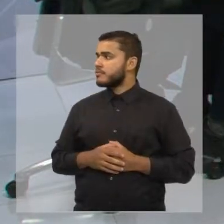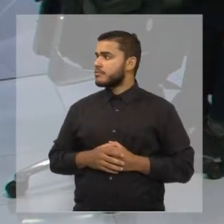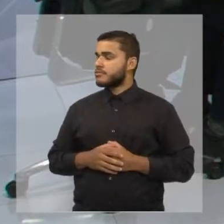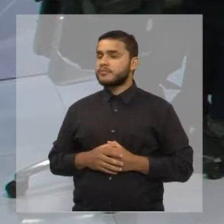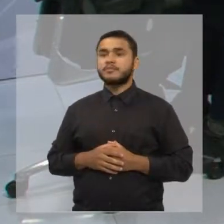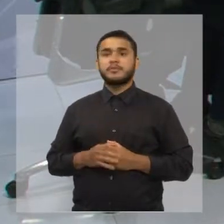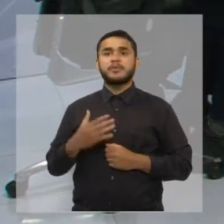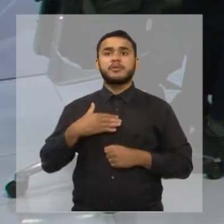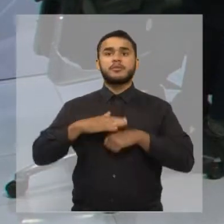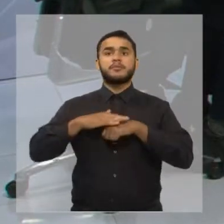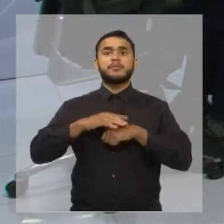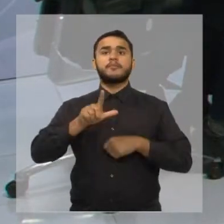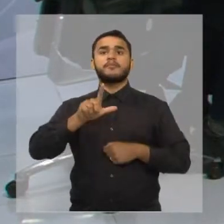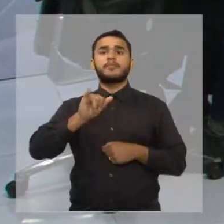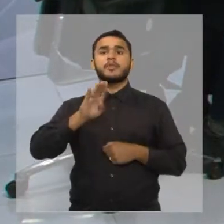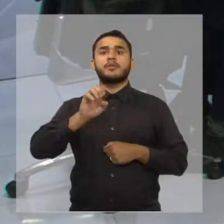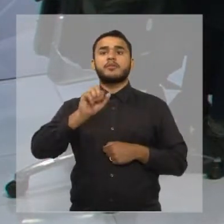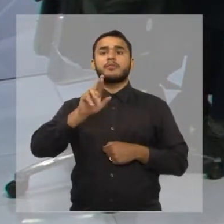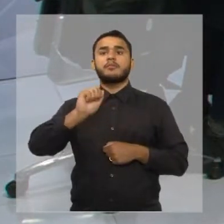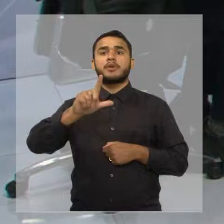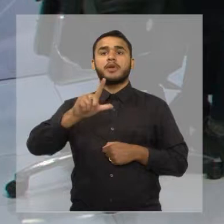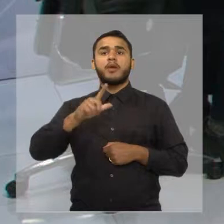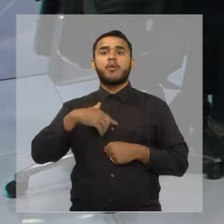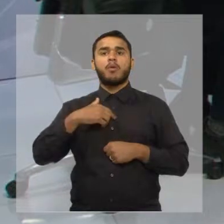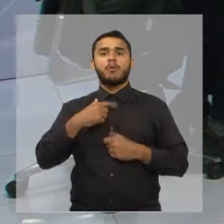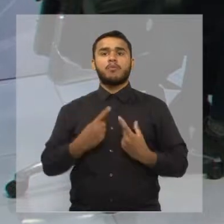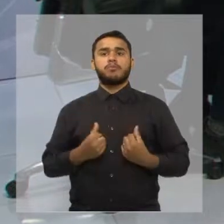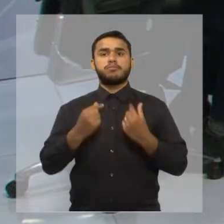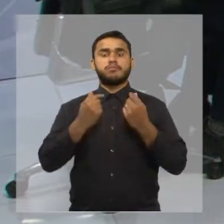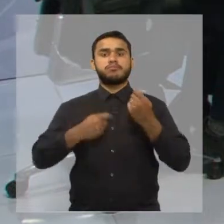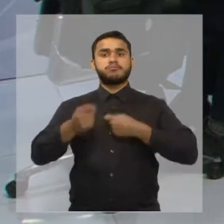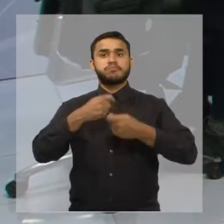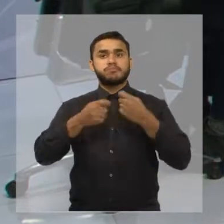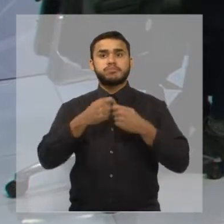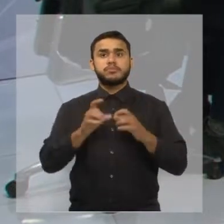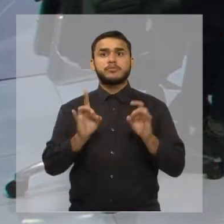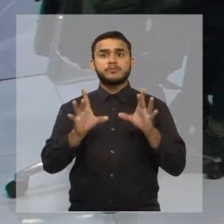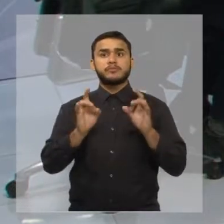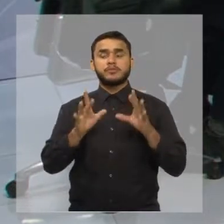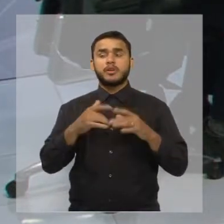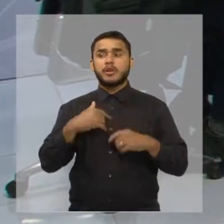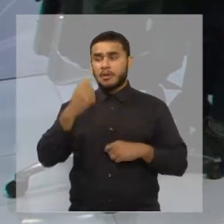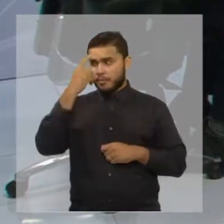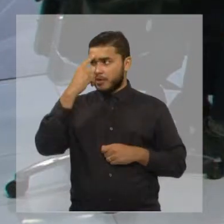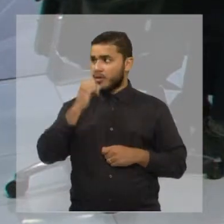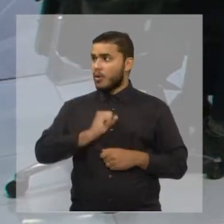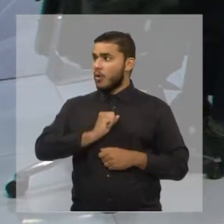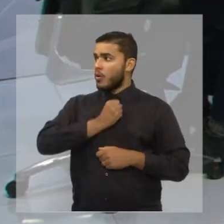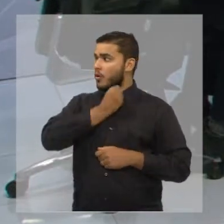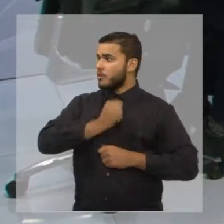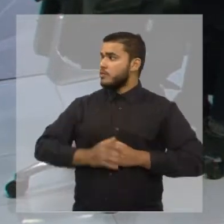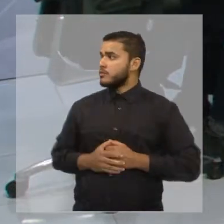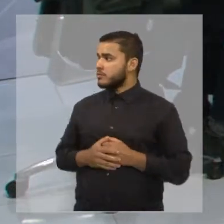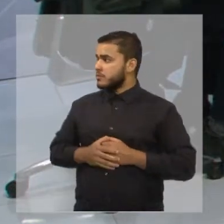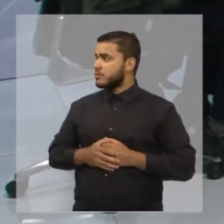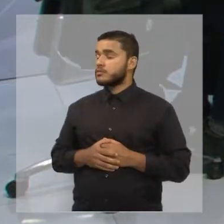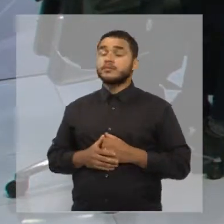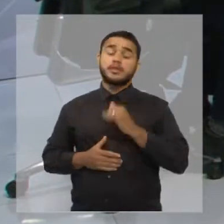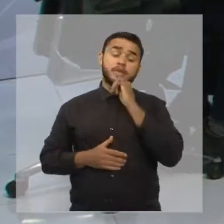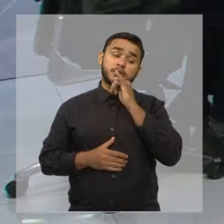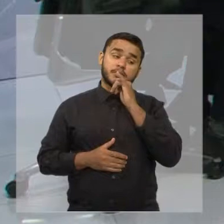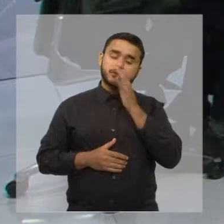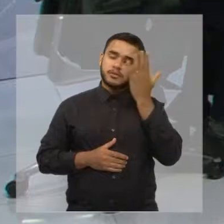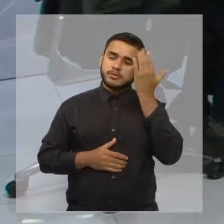nome de fascista. Isso é pregação de ódio. As pessoas falam tanto contra crime de ódio, estão pregando ódio. Se você não aceita